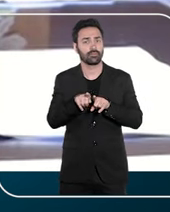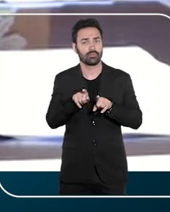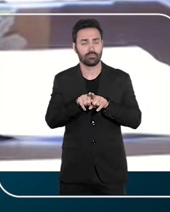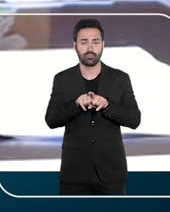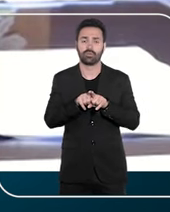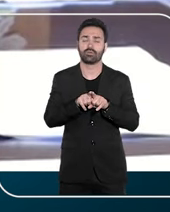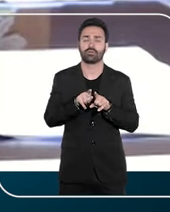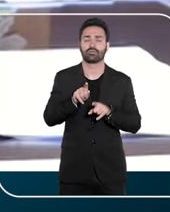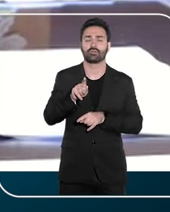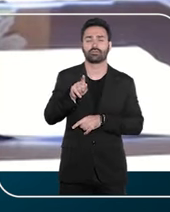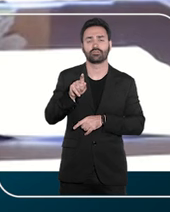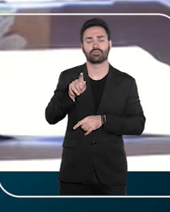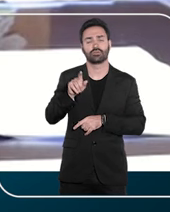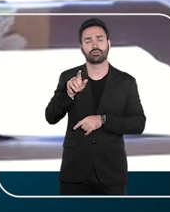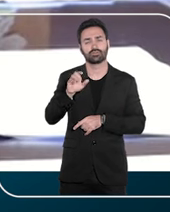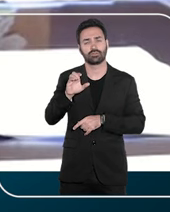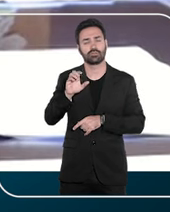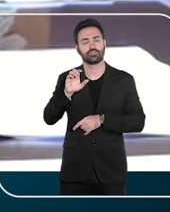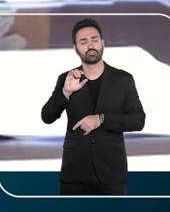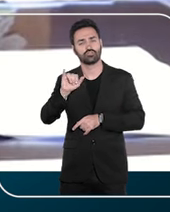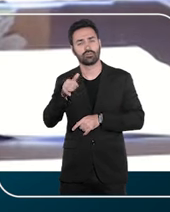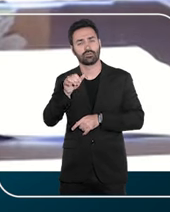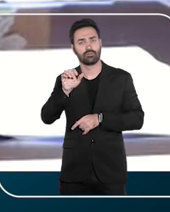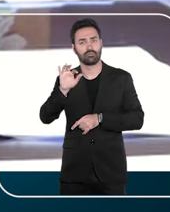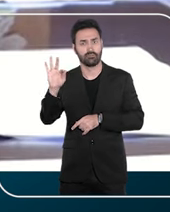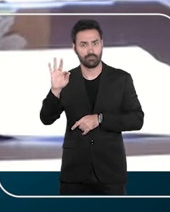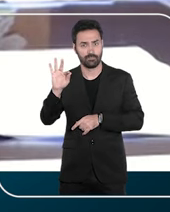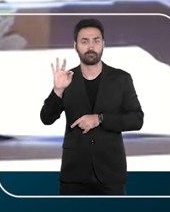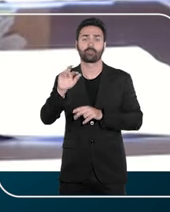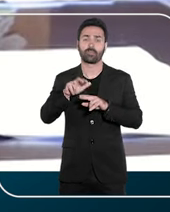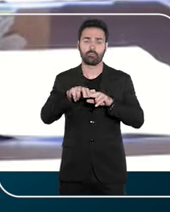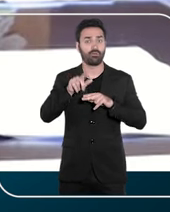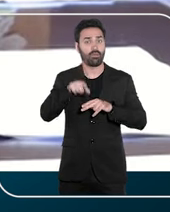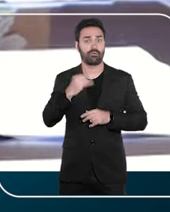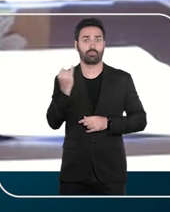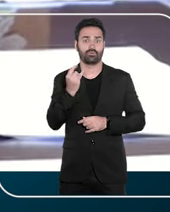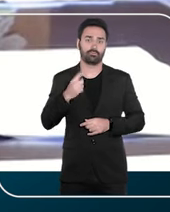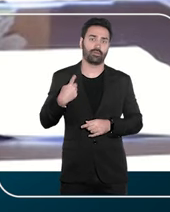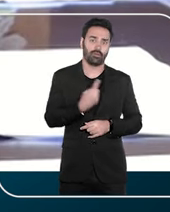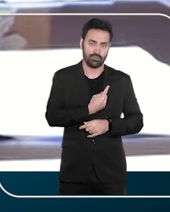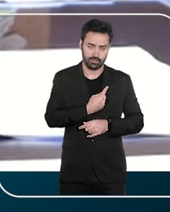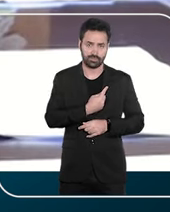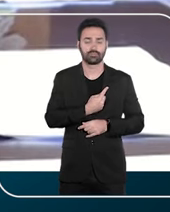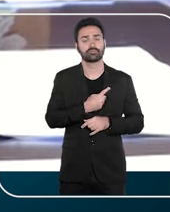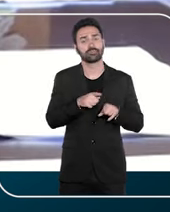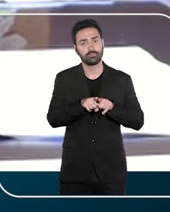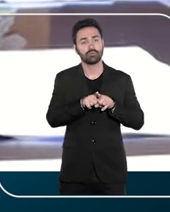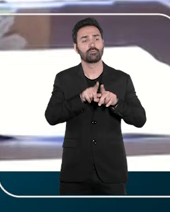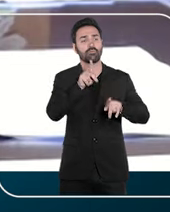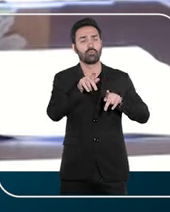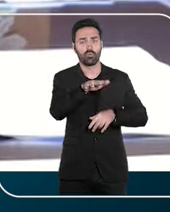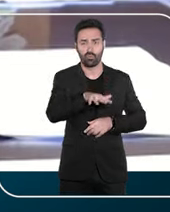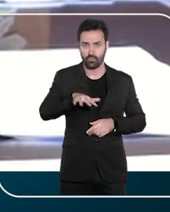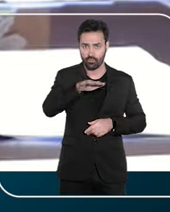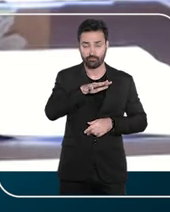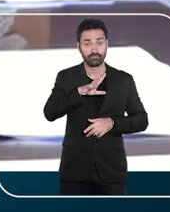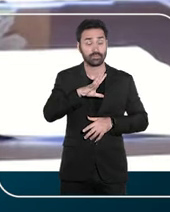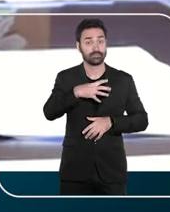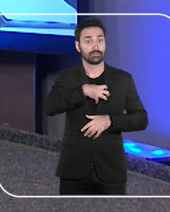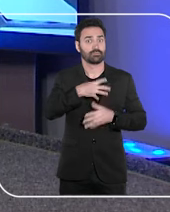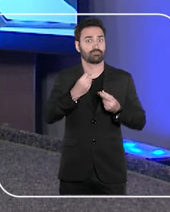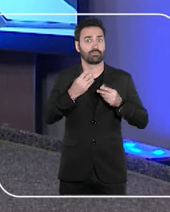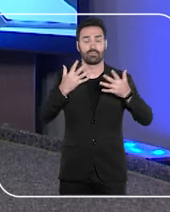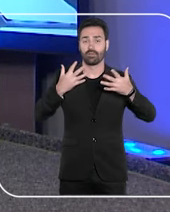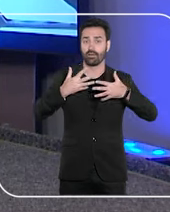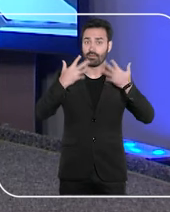CJF. São coisas extremamente importantes para todos nós e para os nossos jurisdicionados. É uma alegria muito grande, mais uma